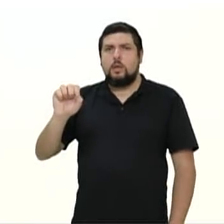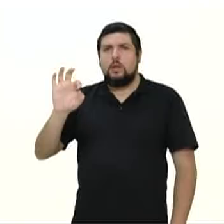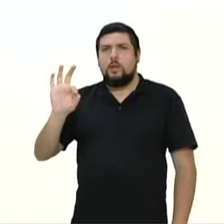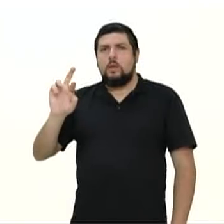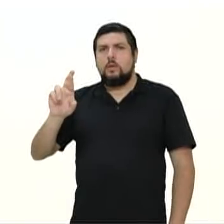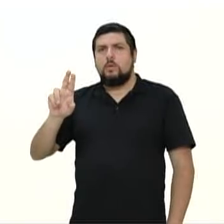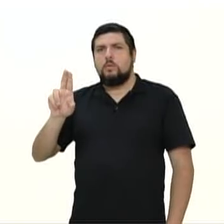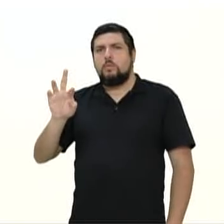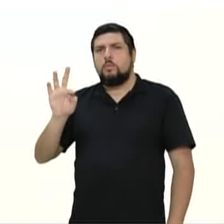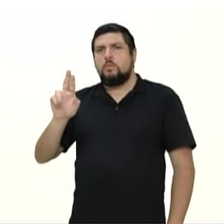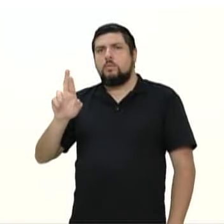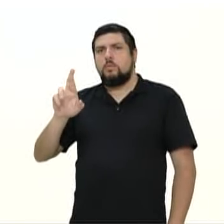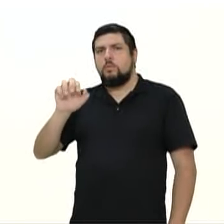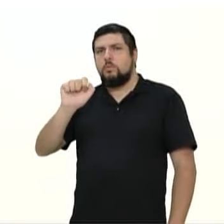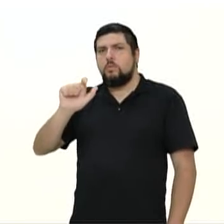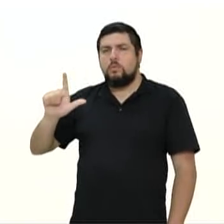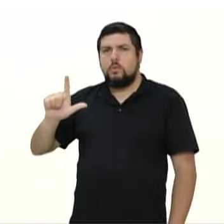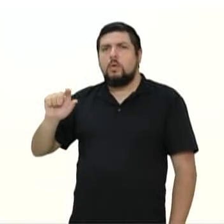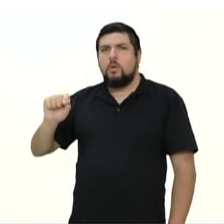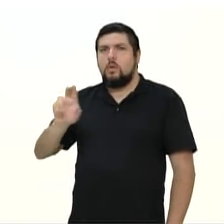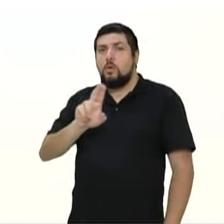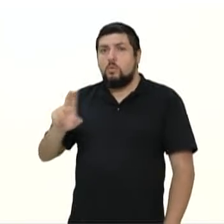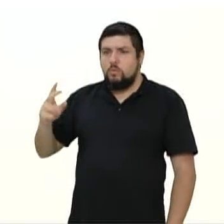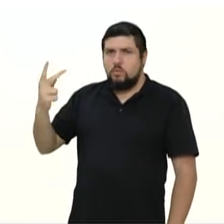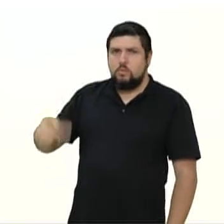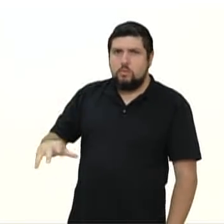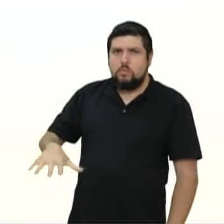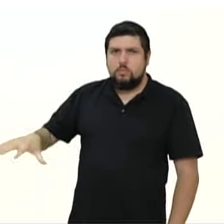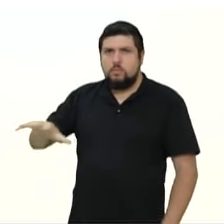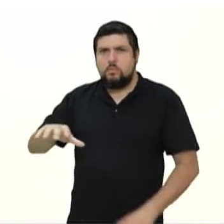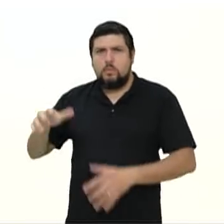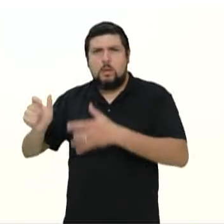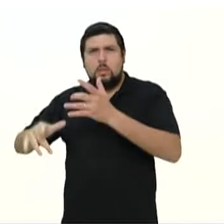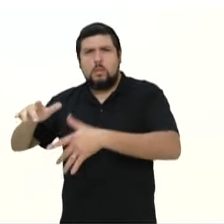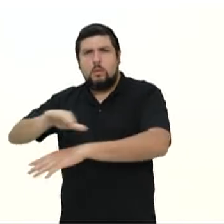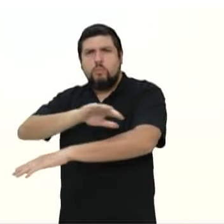do aterro, né, do lixão, na verdade, né?